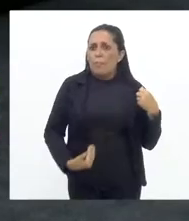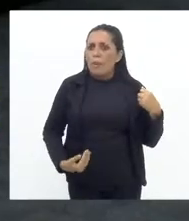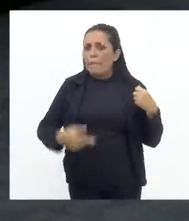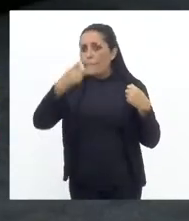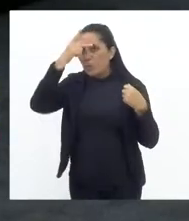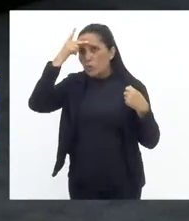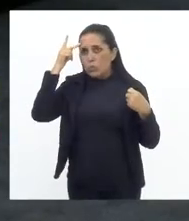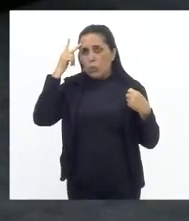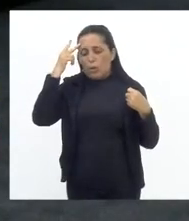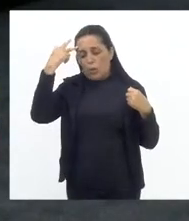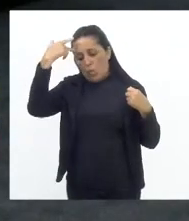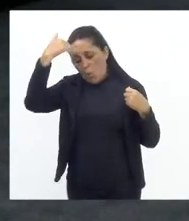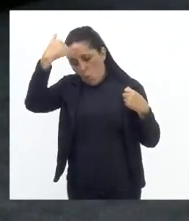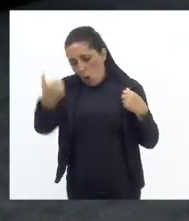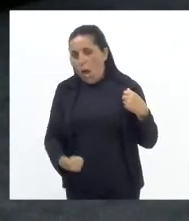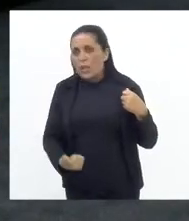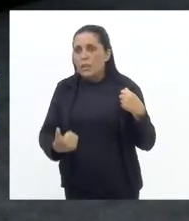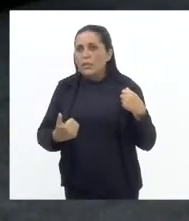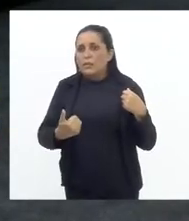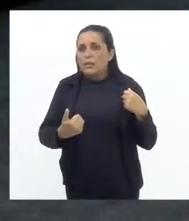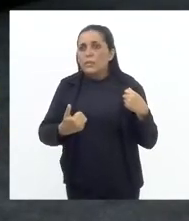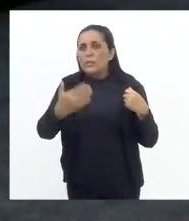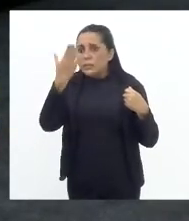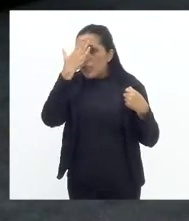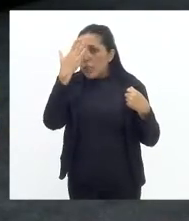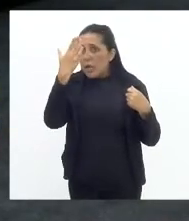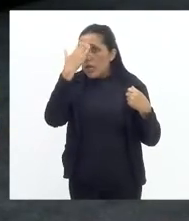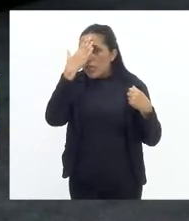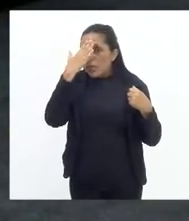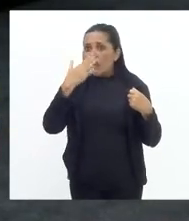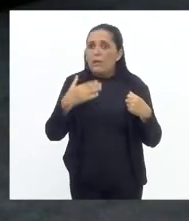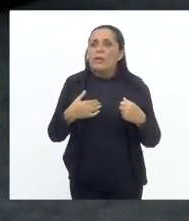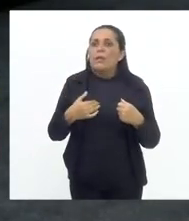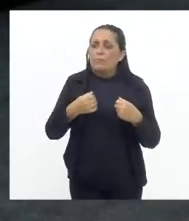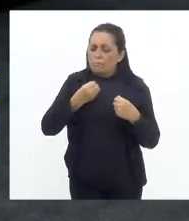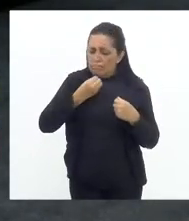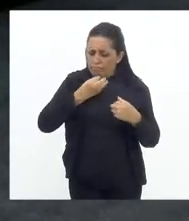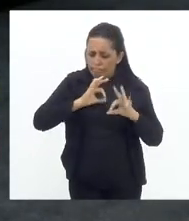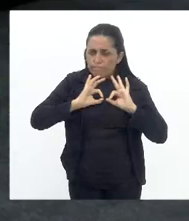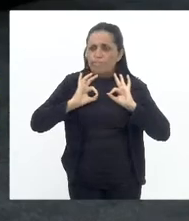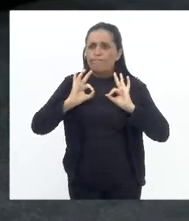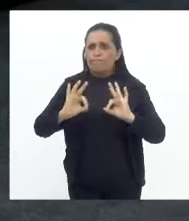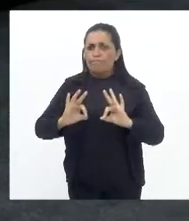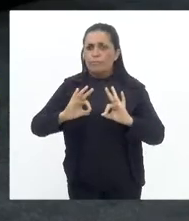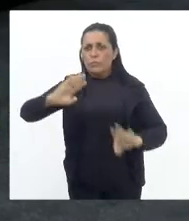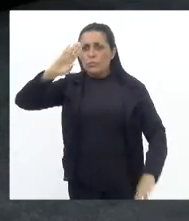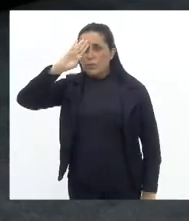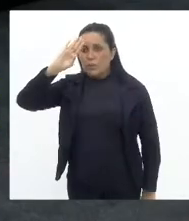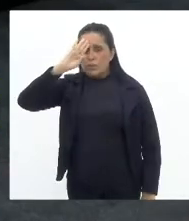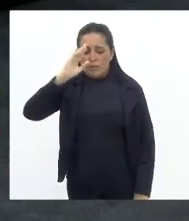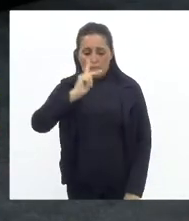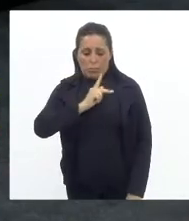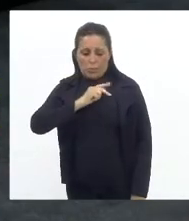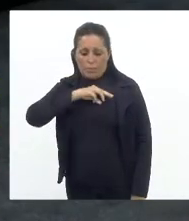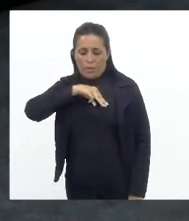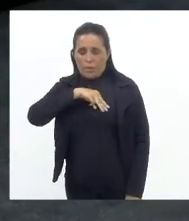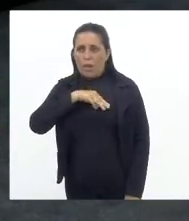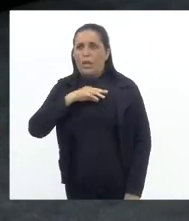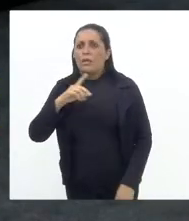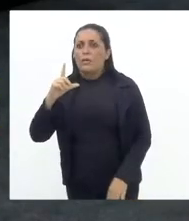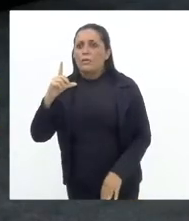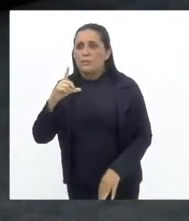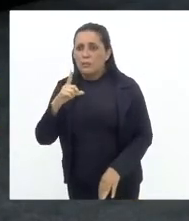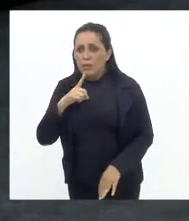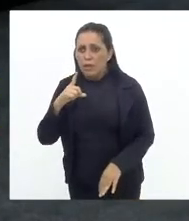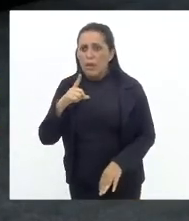pessoa muito honrada sei que tanto Nobre comandante da Polícia Militar o